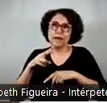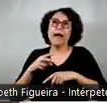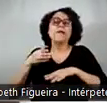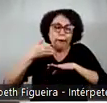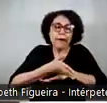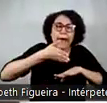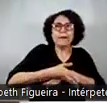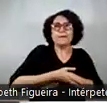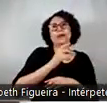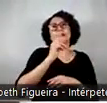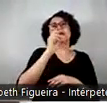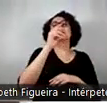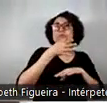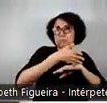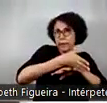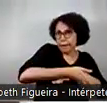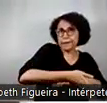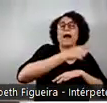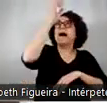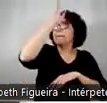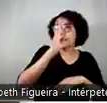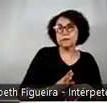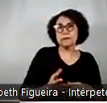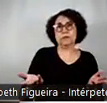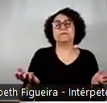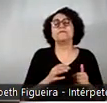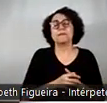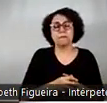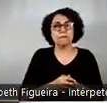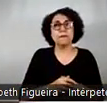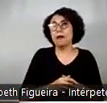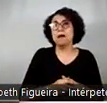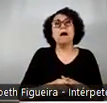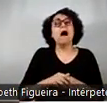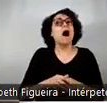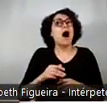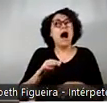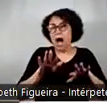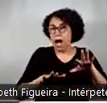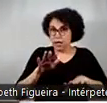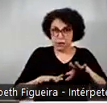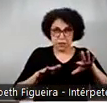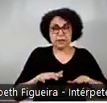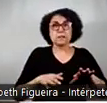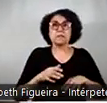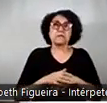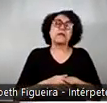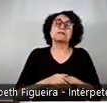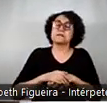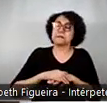fazem que fazem, né, esse deslocamento, seja por via terrestre, seja por via terrestre,